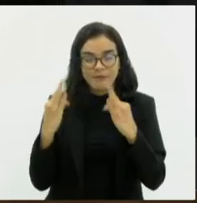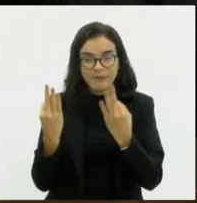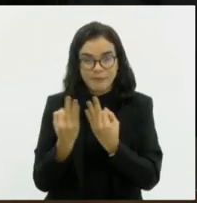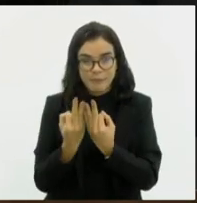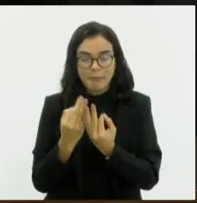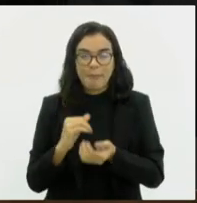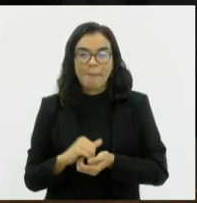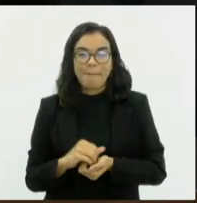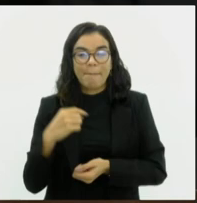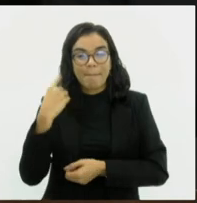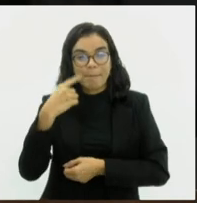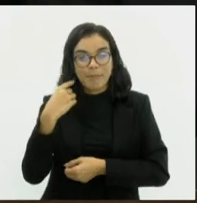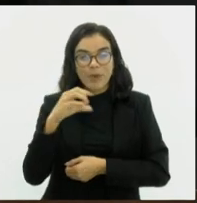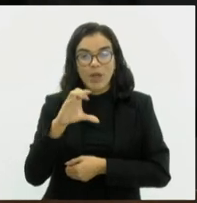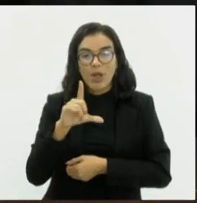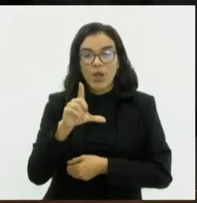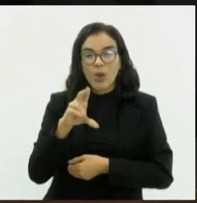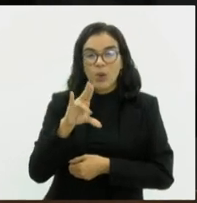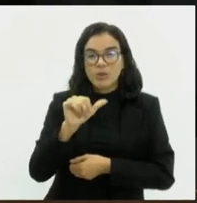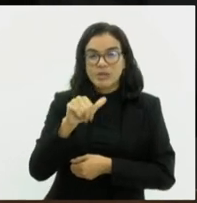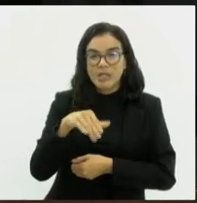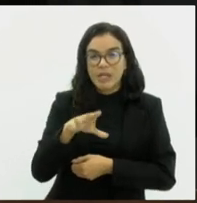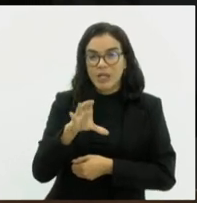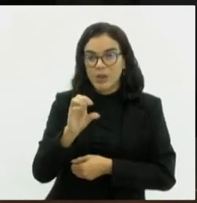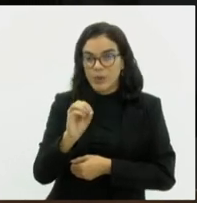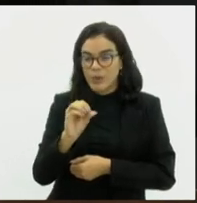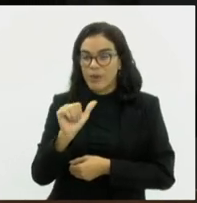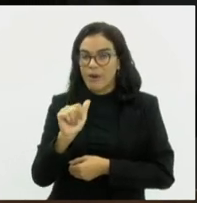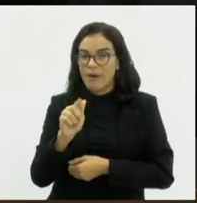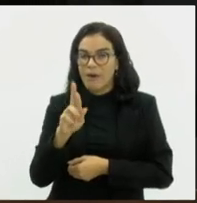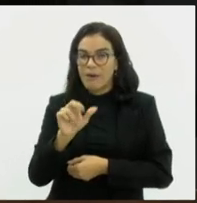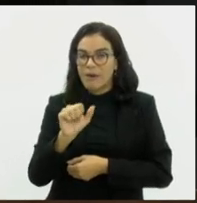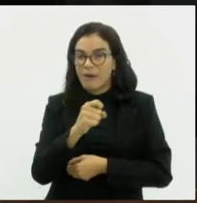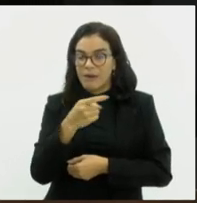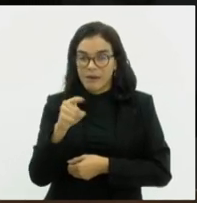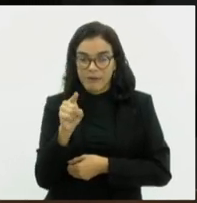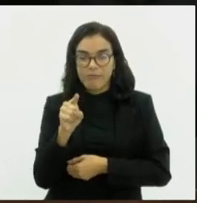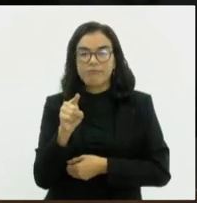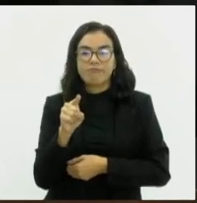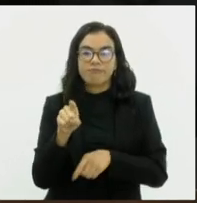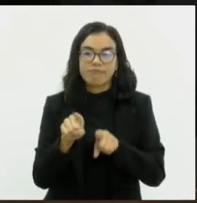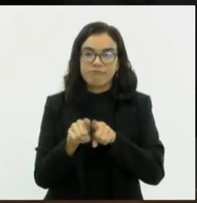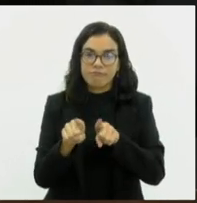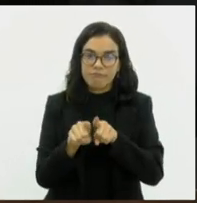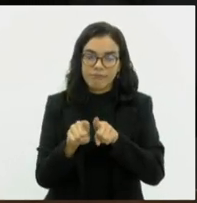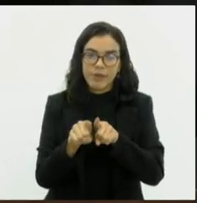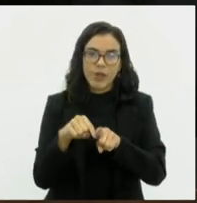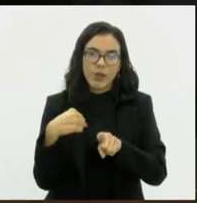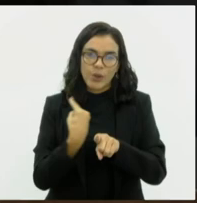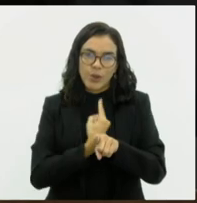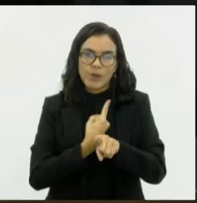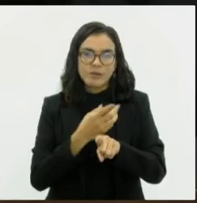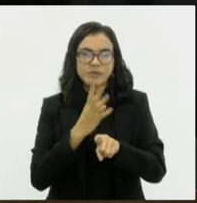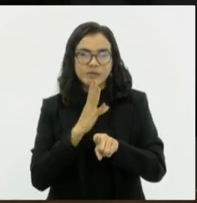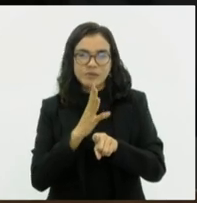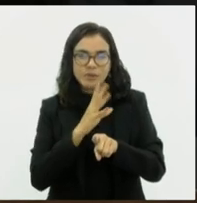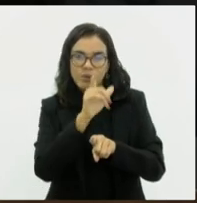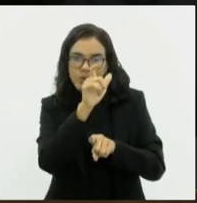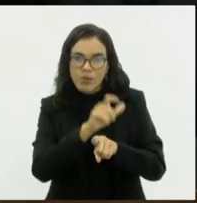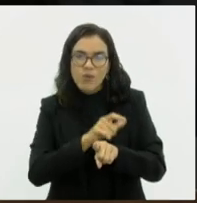o doutor Luciano Aragão, tá? Através, né, do Xandrinho nós conhecemos, e é um